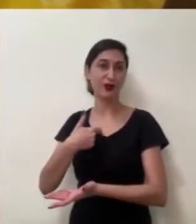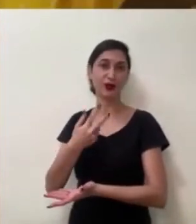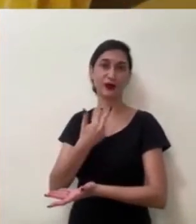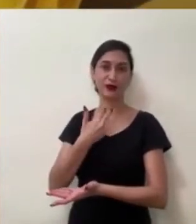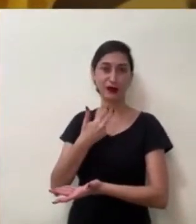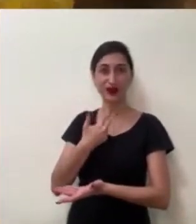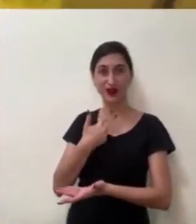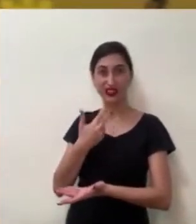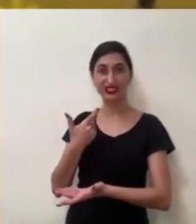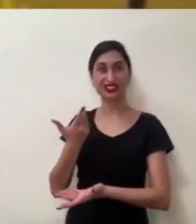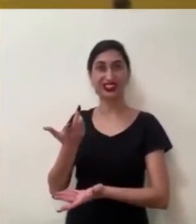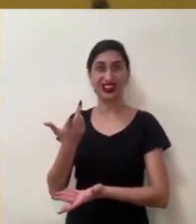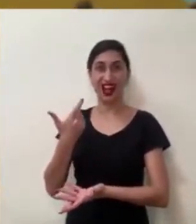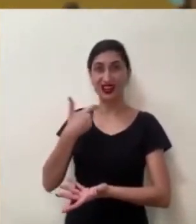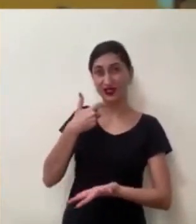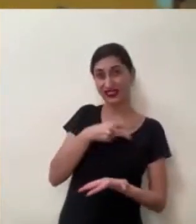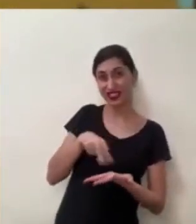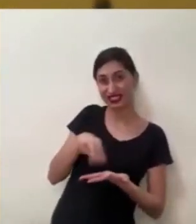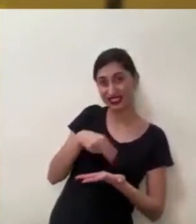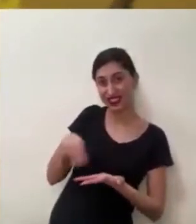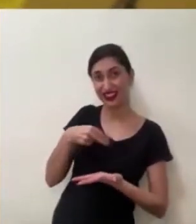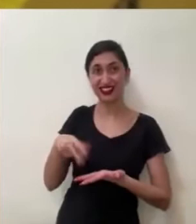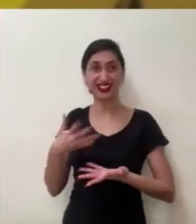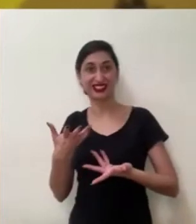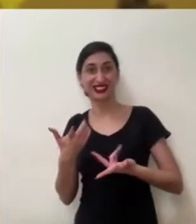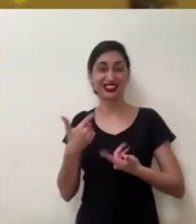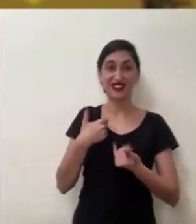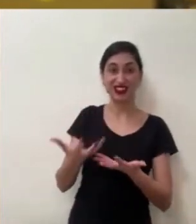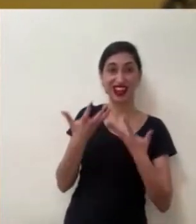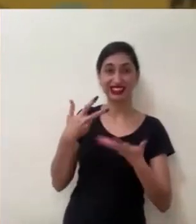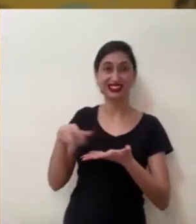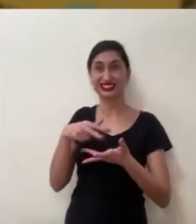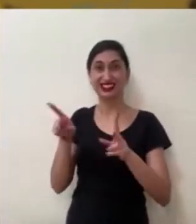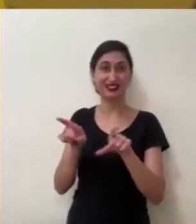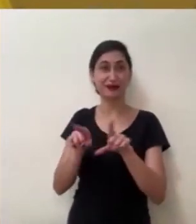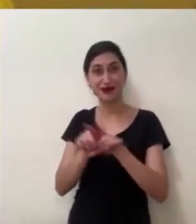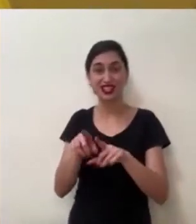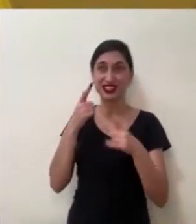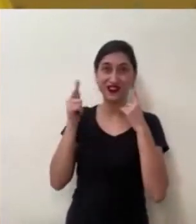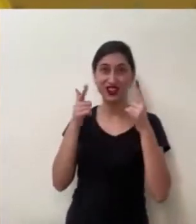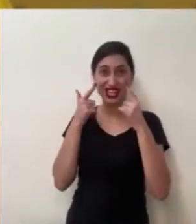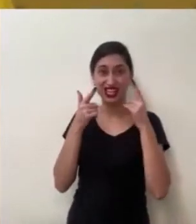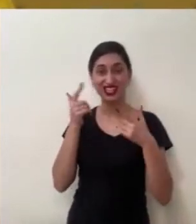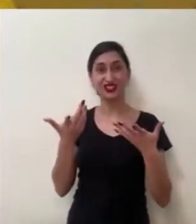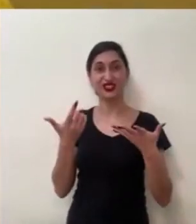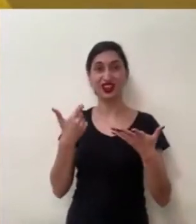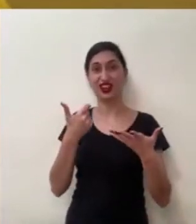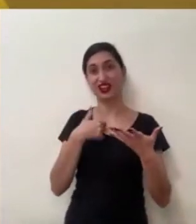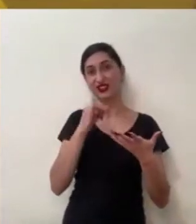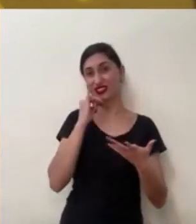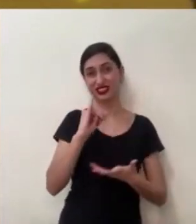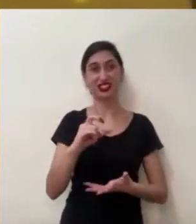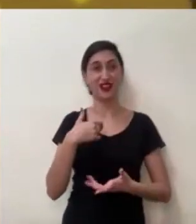negona dançando lá em cima da laje, o culo dançava pra um lado, e eu doido pra querer dançar. Aí, do nada, assim, eu falei: "Ah, velho, eu vou pilhar minha mente,